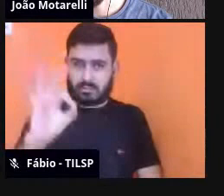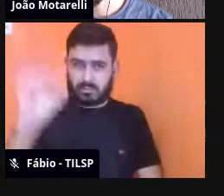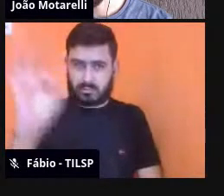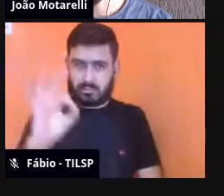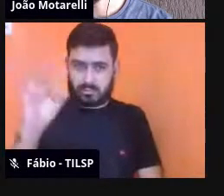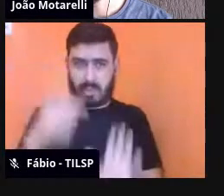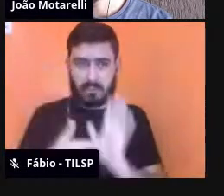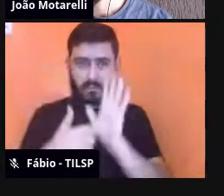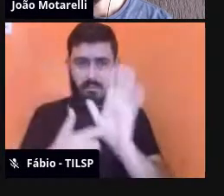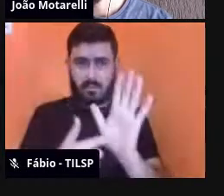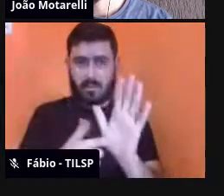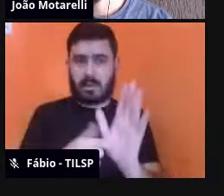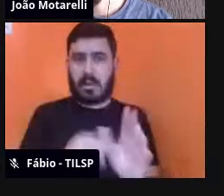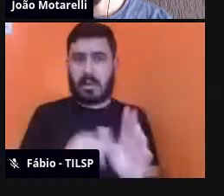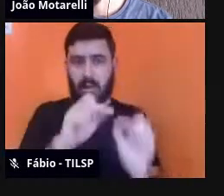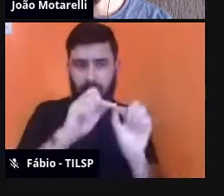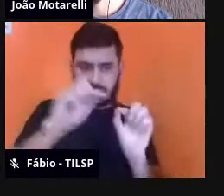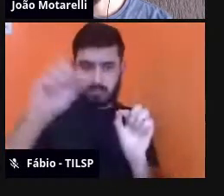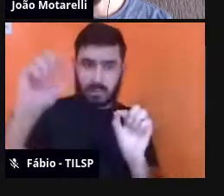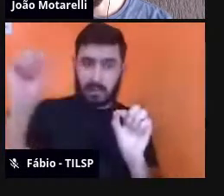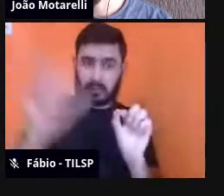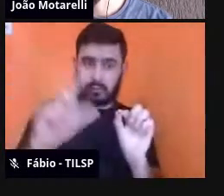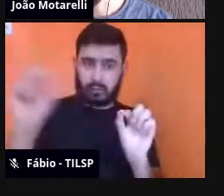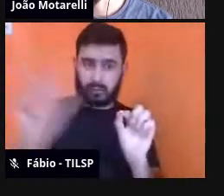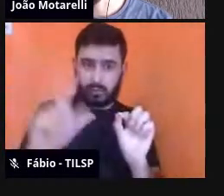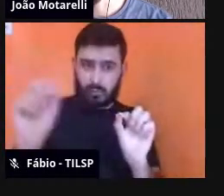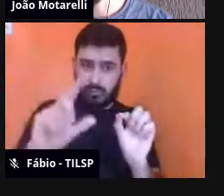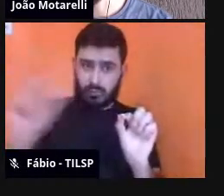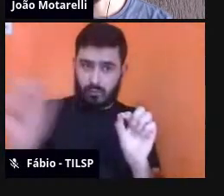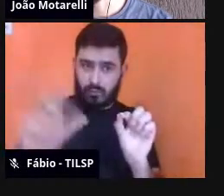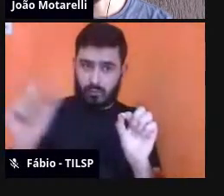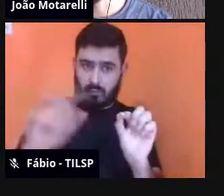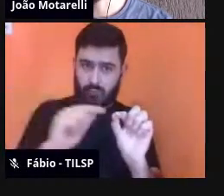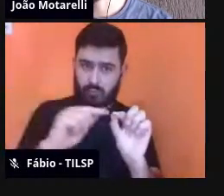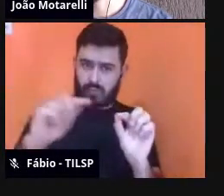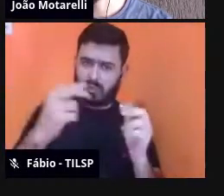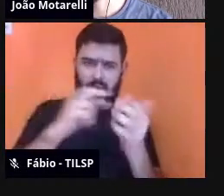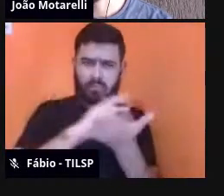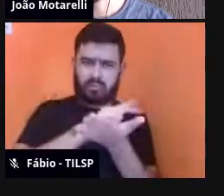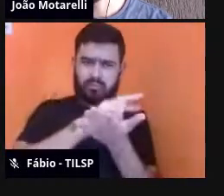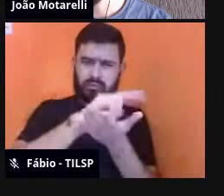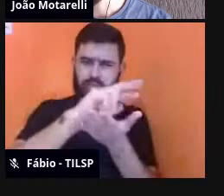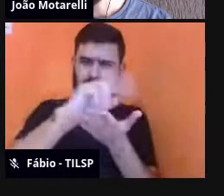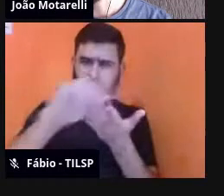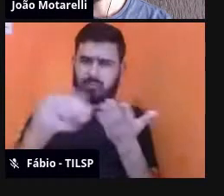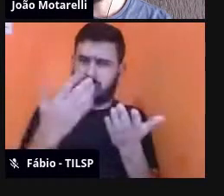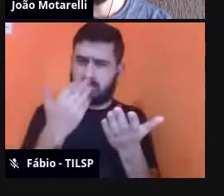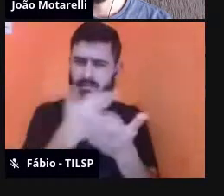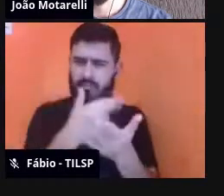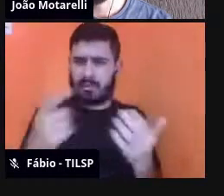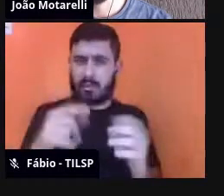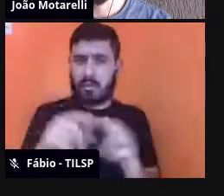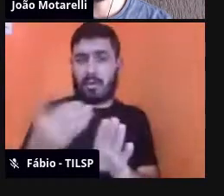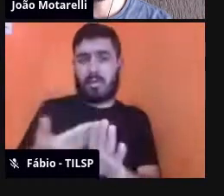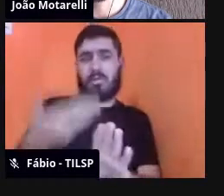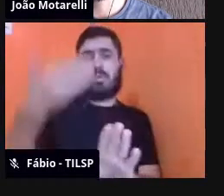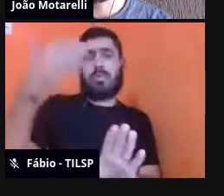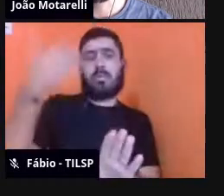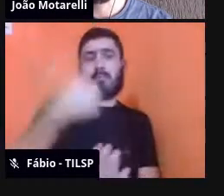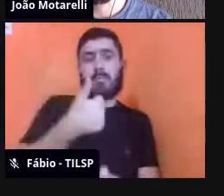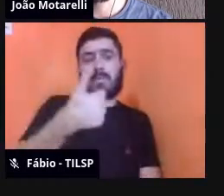transtornos alimentares, e a gente vê que, se a gente olhar aqui de 1982 para 2002, houve um aumento